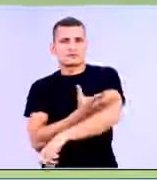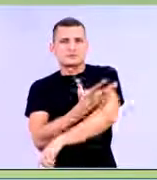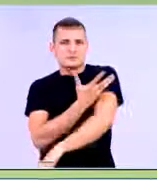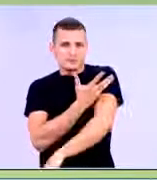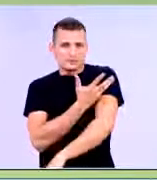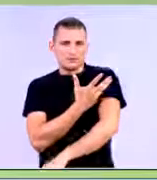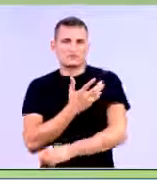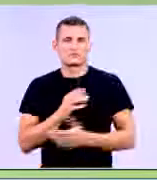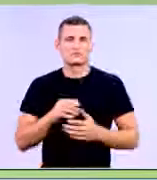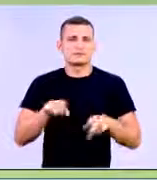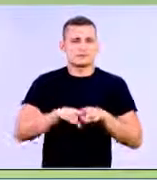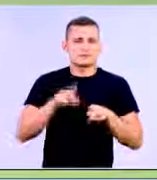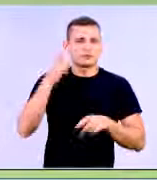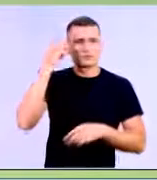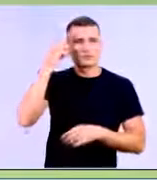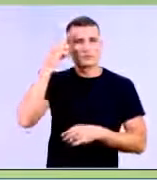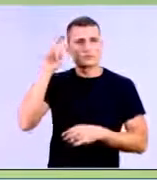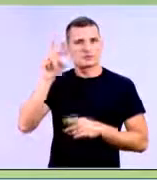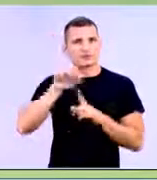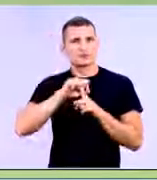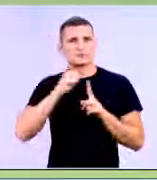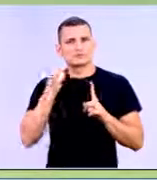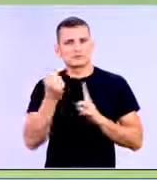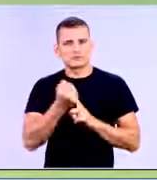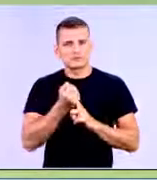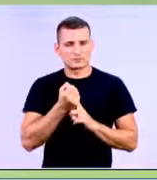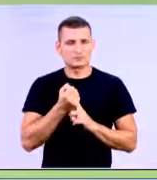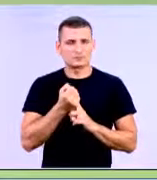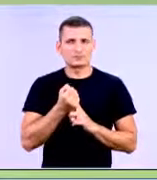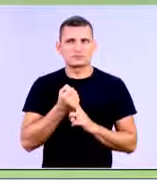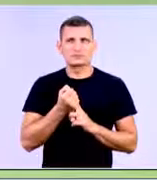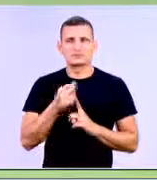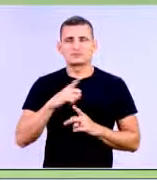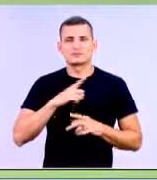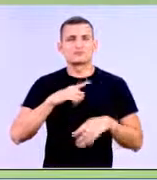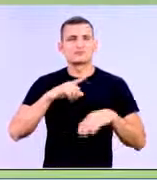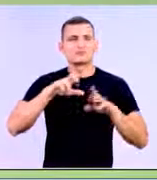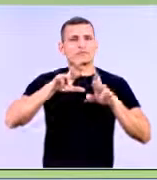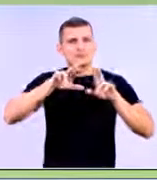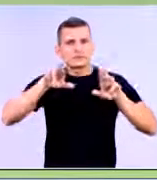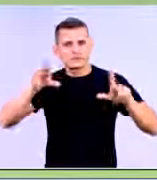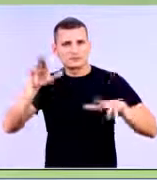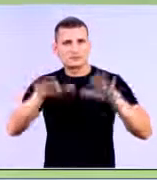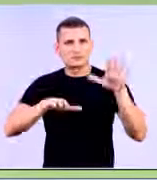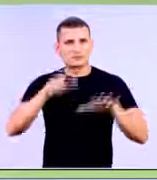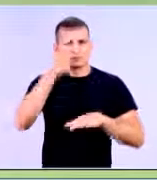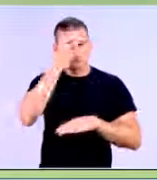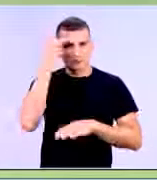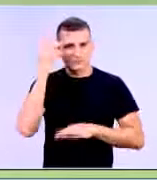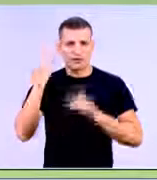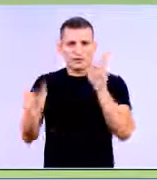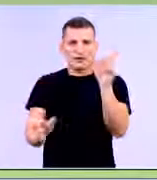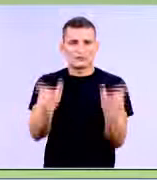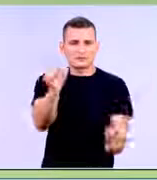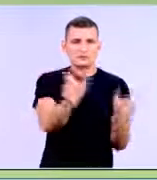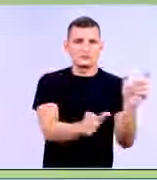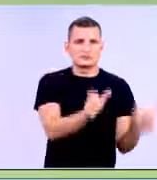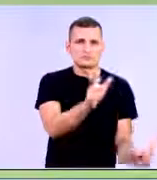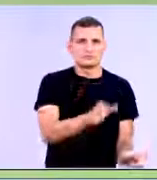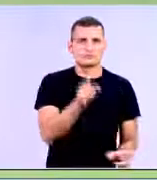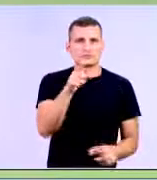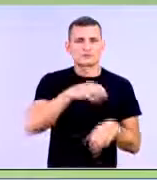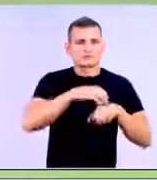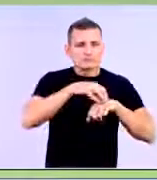as socioculturais, que sofrem essa variação de pessoa para pessoa, porque você repassa o mesmo